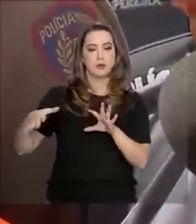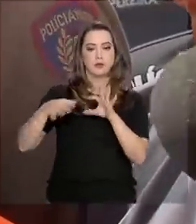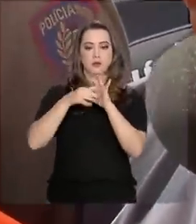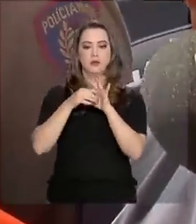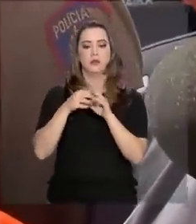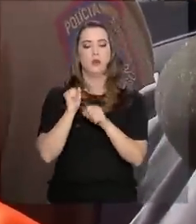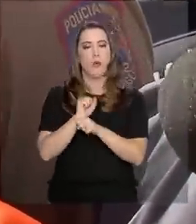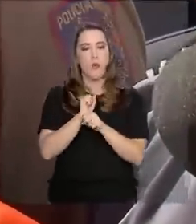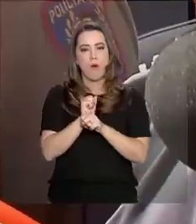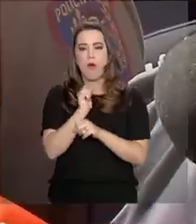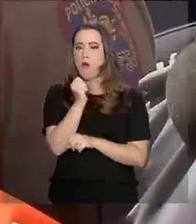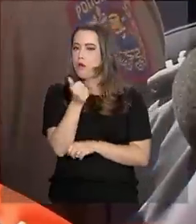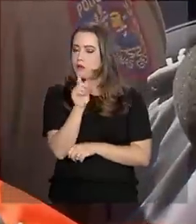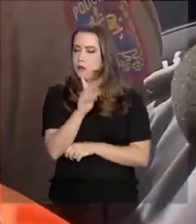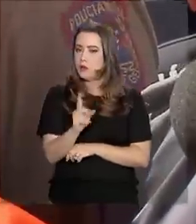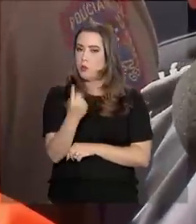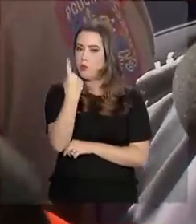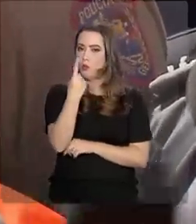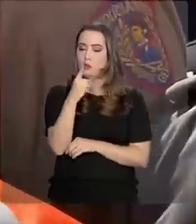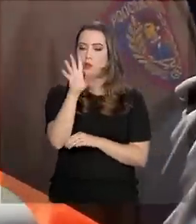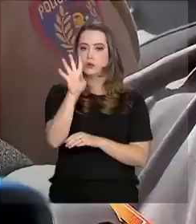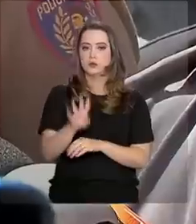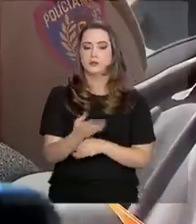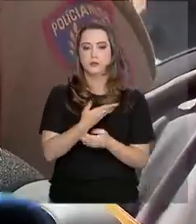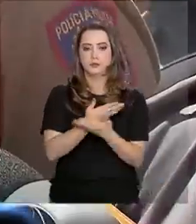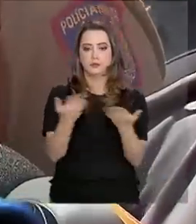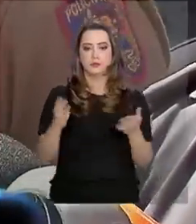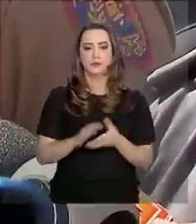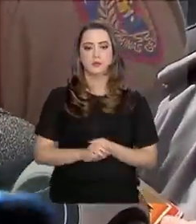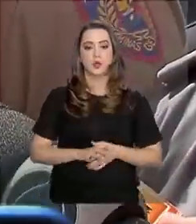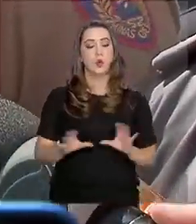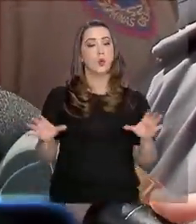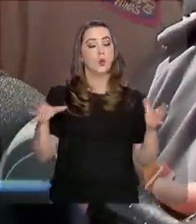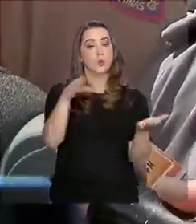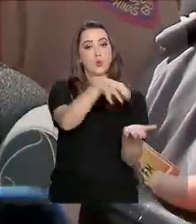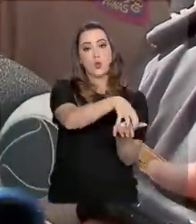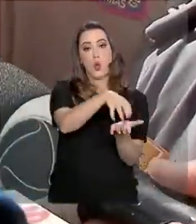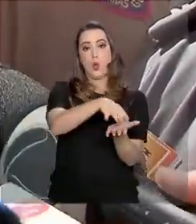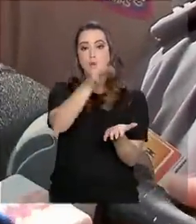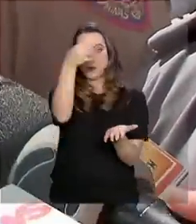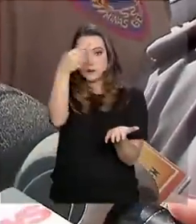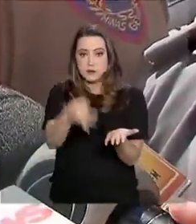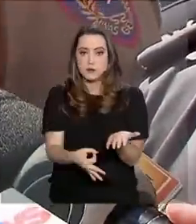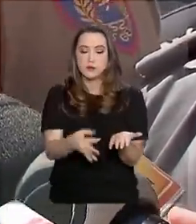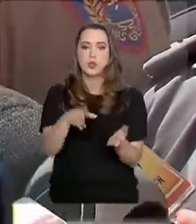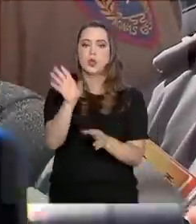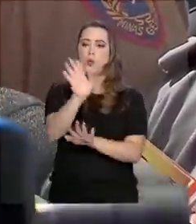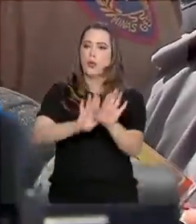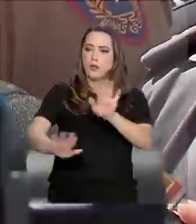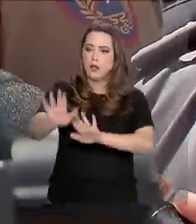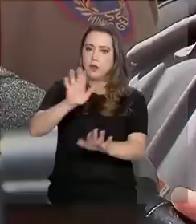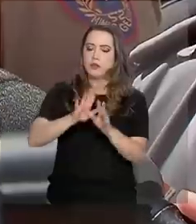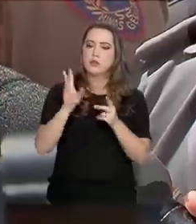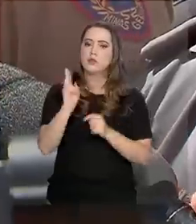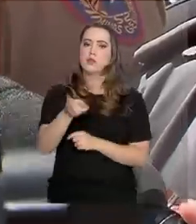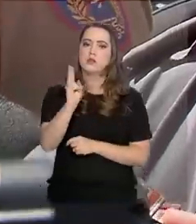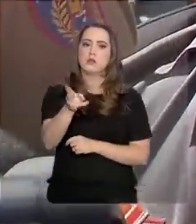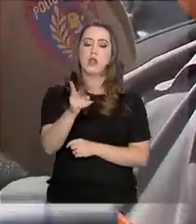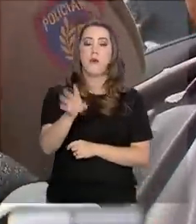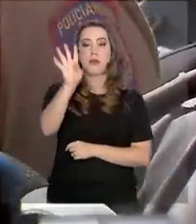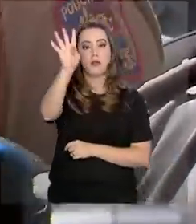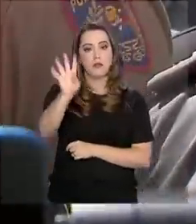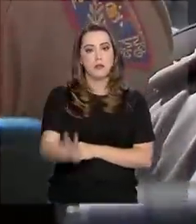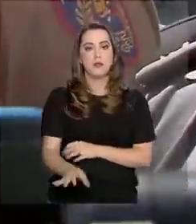daqui a pouco a gente vai ter uma lista unificada para passar para o senhor. Os órgãos oficiais têm o zelo de trazer sempre uma